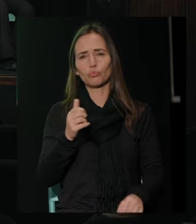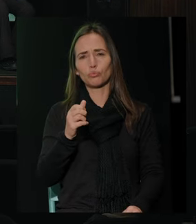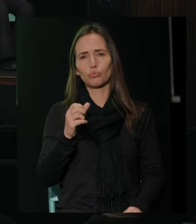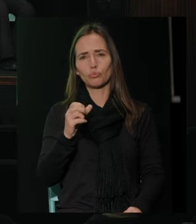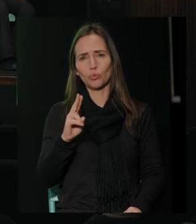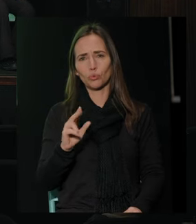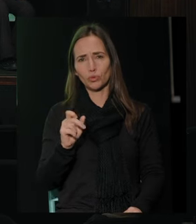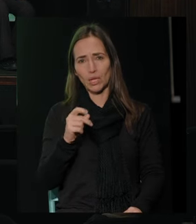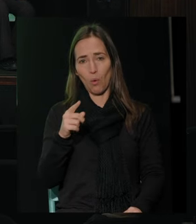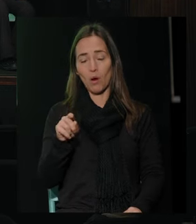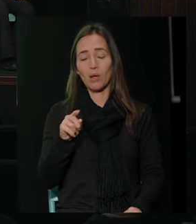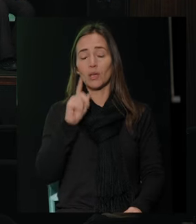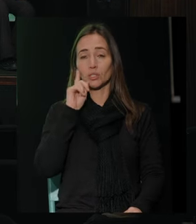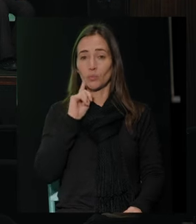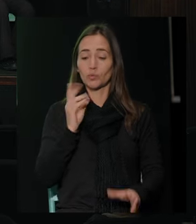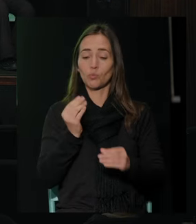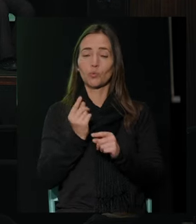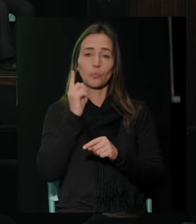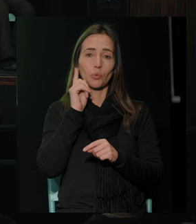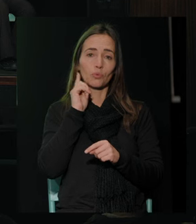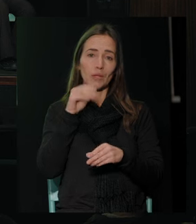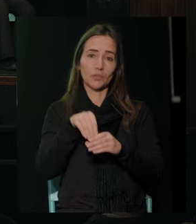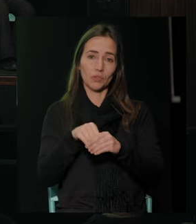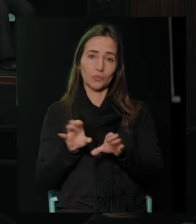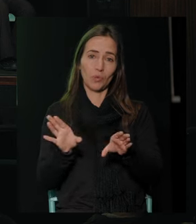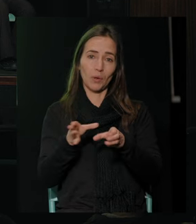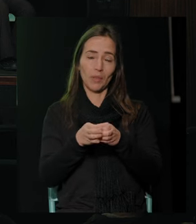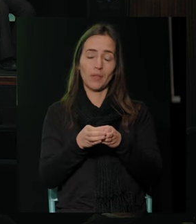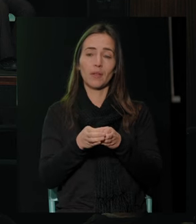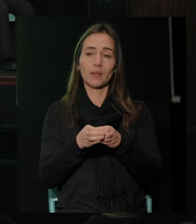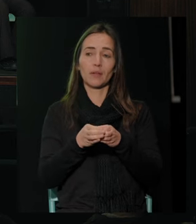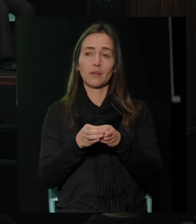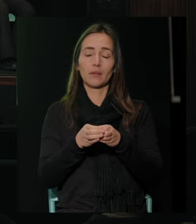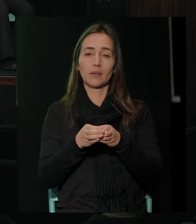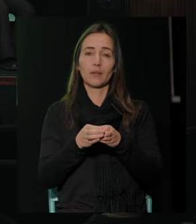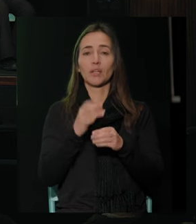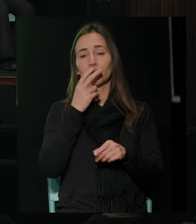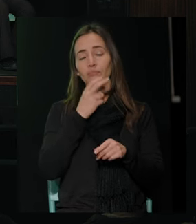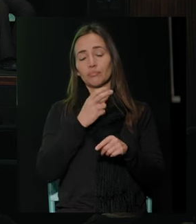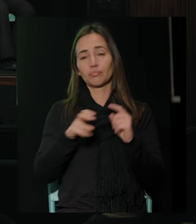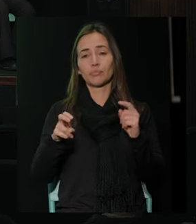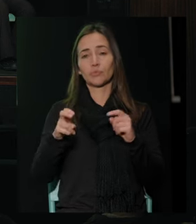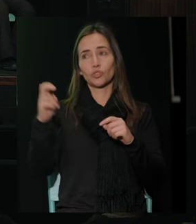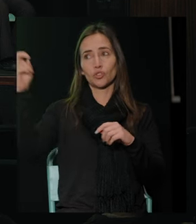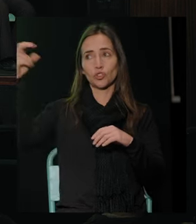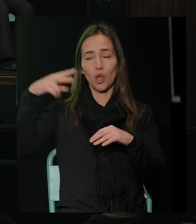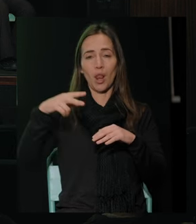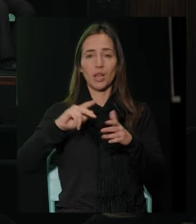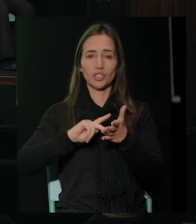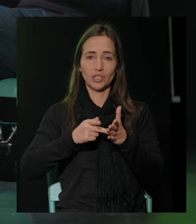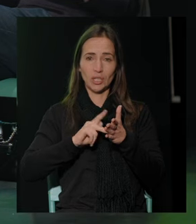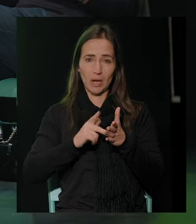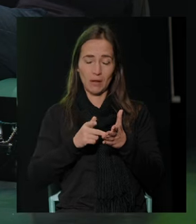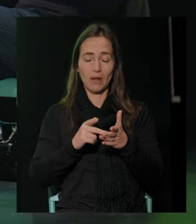têm um papel absolutamente fundamental nas comunidades. É uma coisa que se chama Solar Engineers, é uma comunidade que se chama Solar